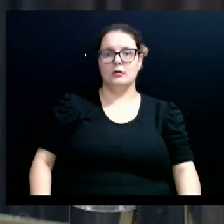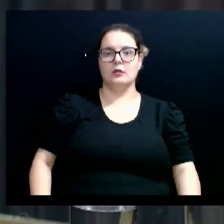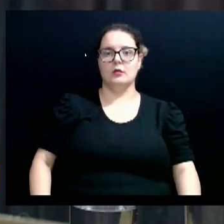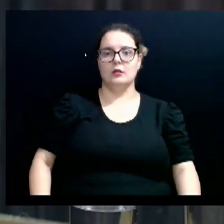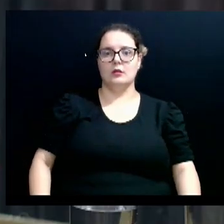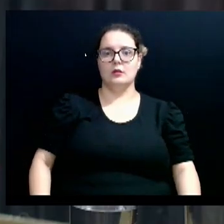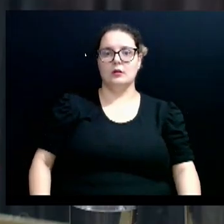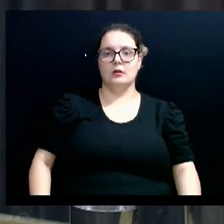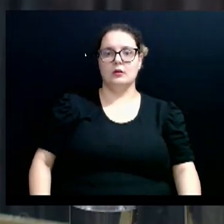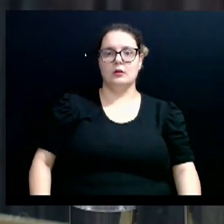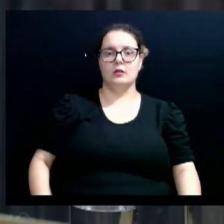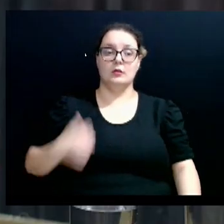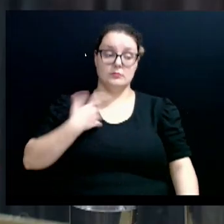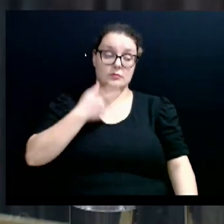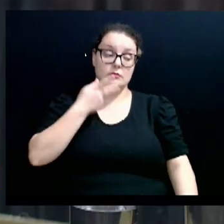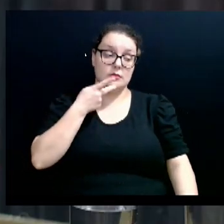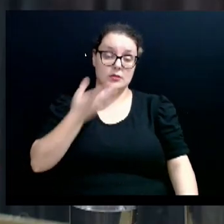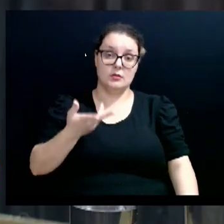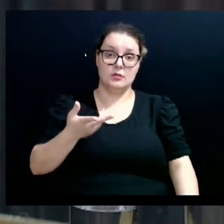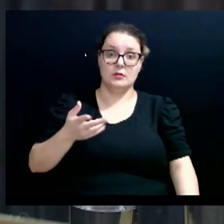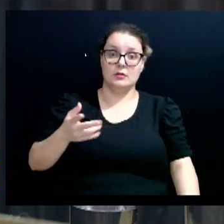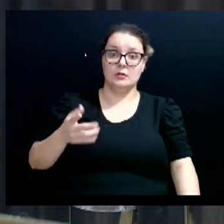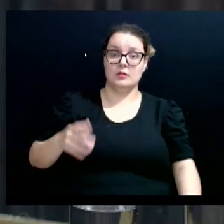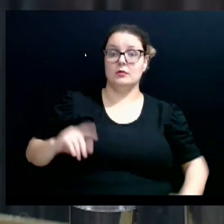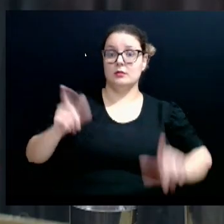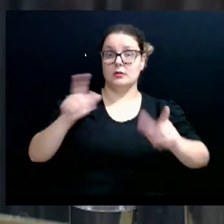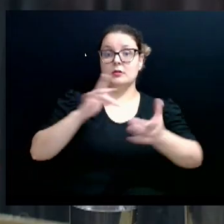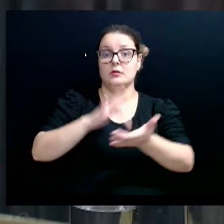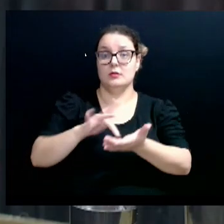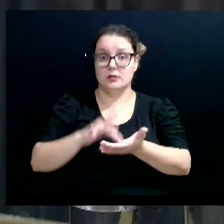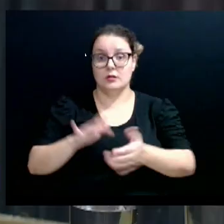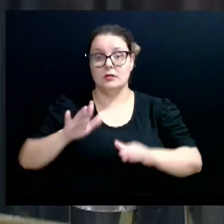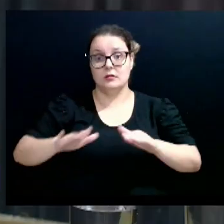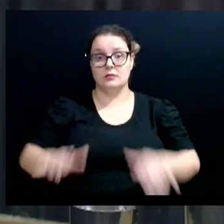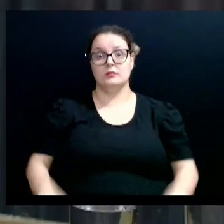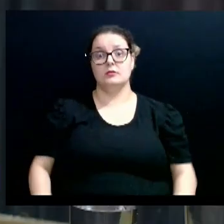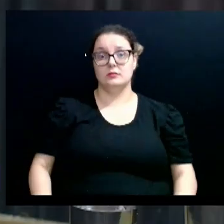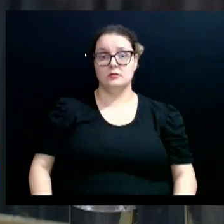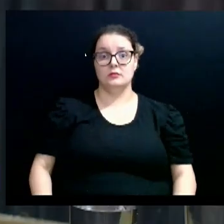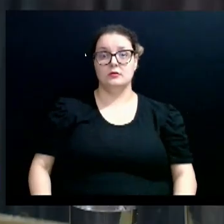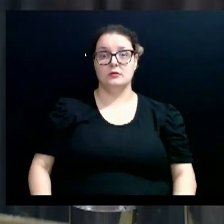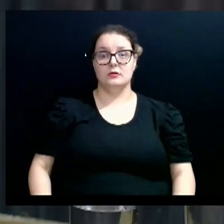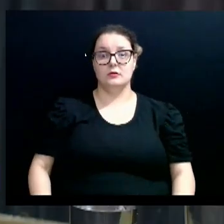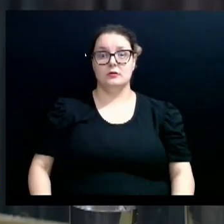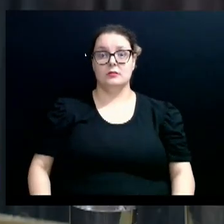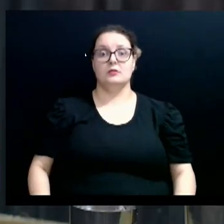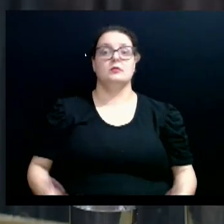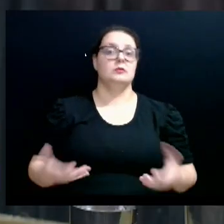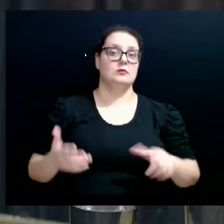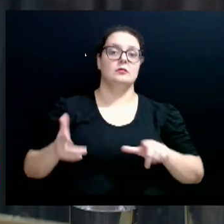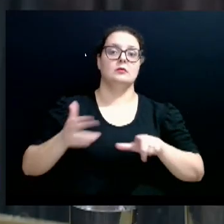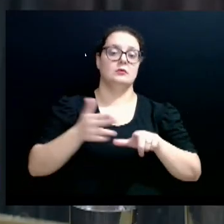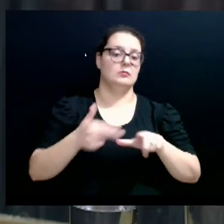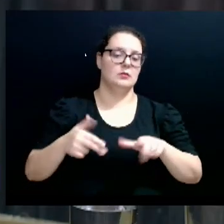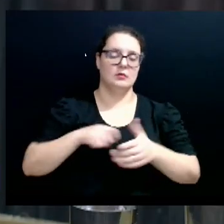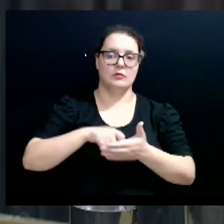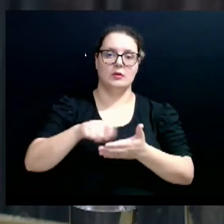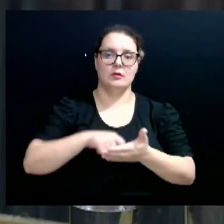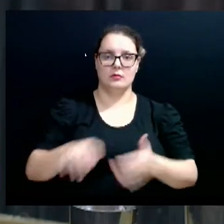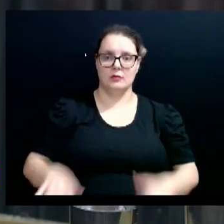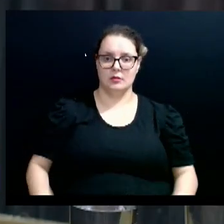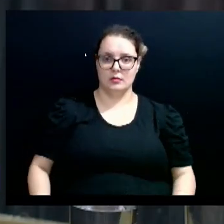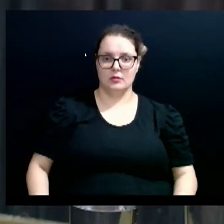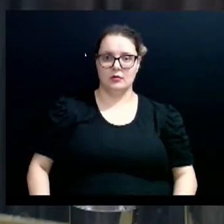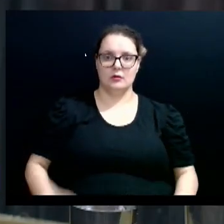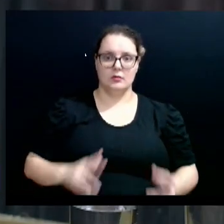fala muito de tela e tudo mais. Às vezes, olha, eu não quero dar um desenho, mas nesse momento é como aquela propaganda, né?